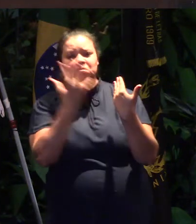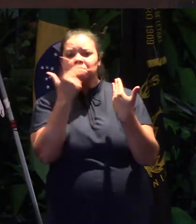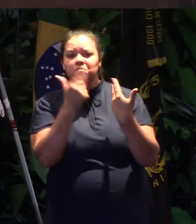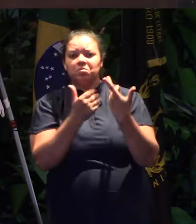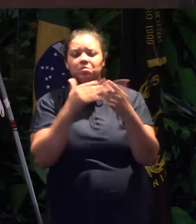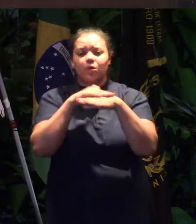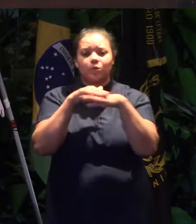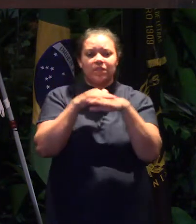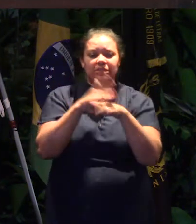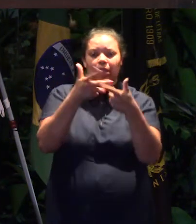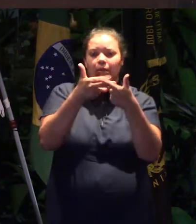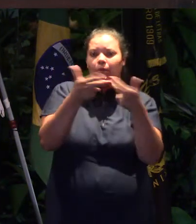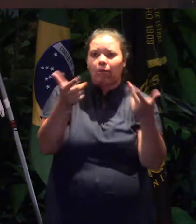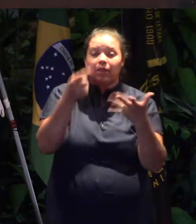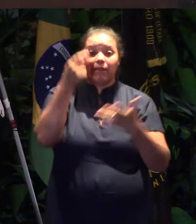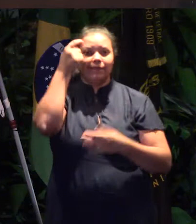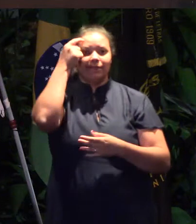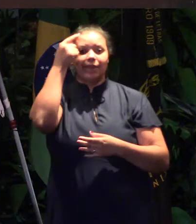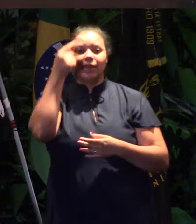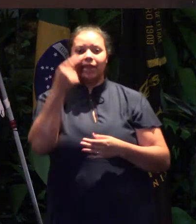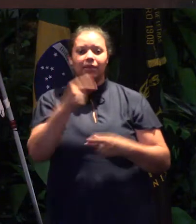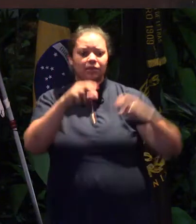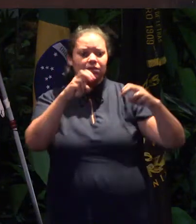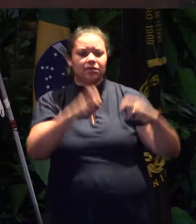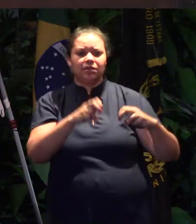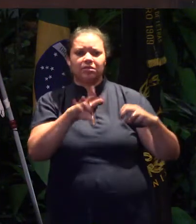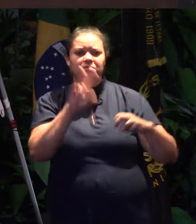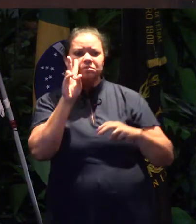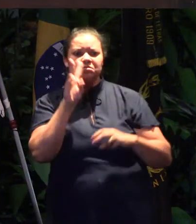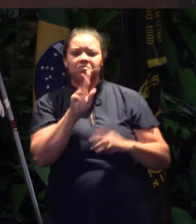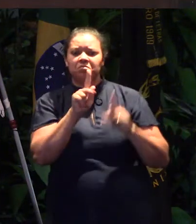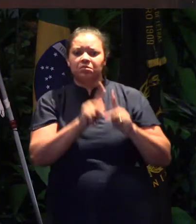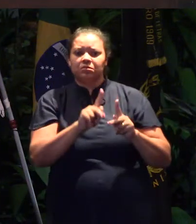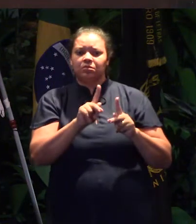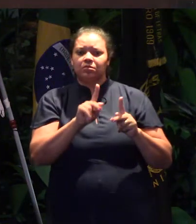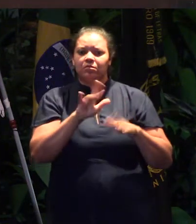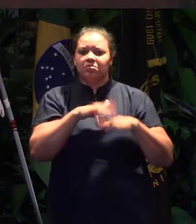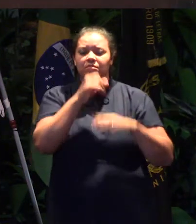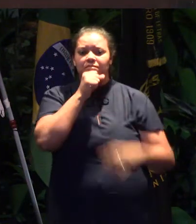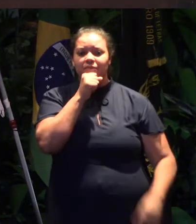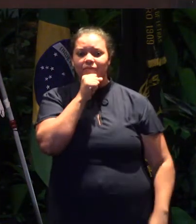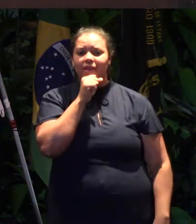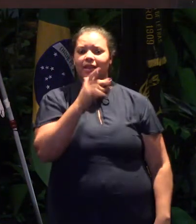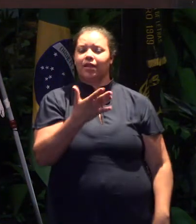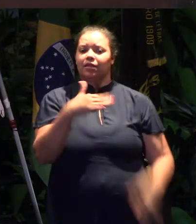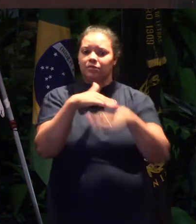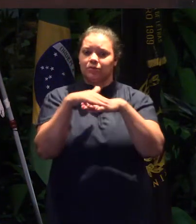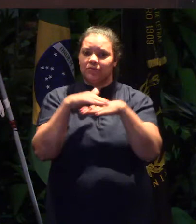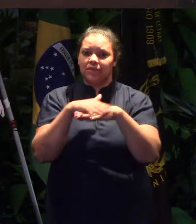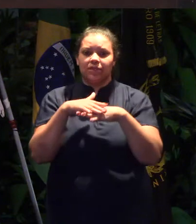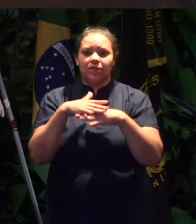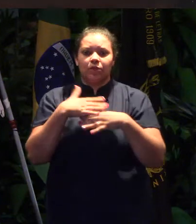sobre obras, autores e suas ideias da maneira que eu via as pessoas mais velhas fazendo. Enfim, eu admirava o